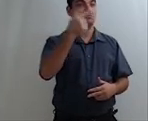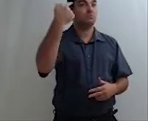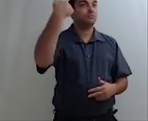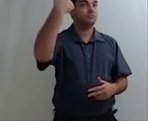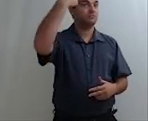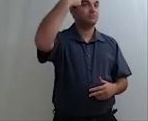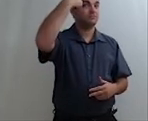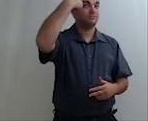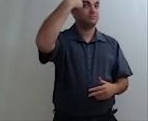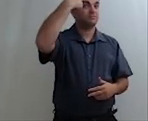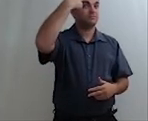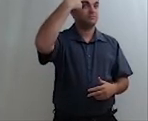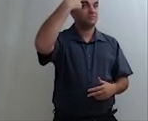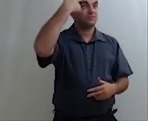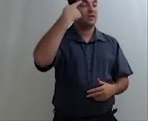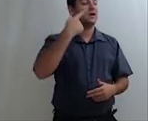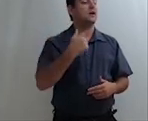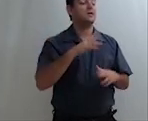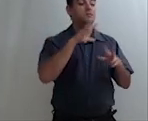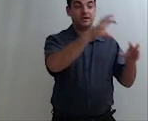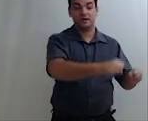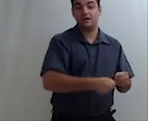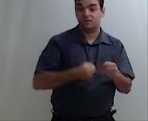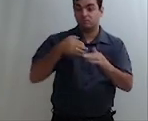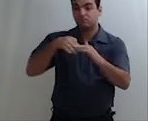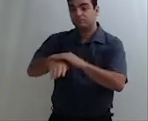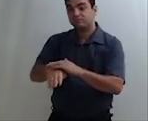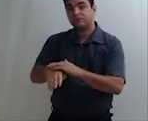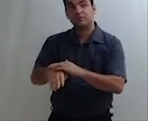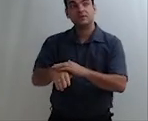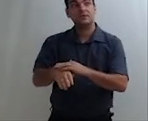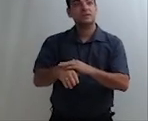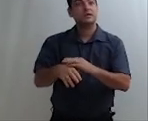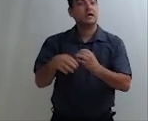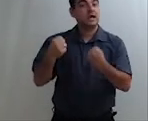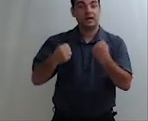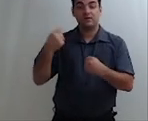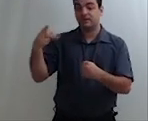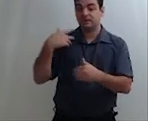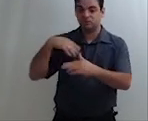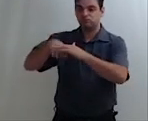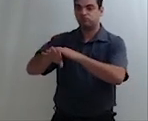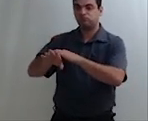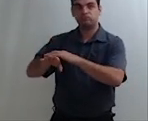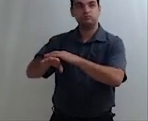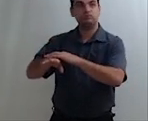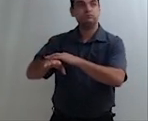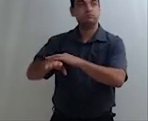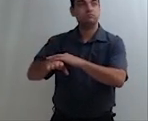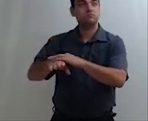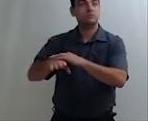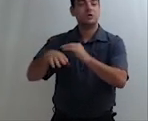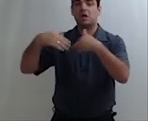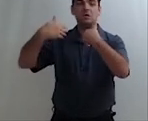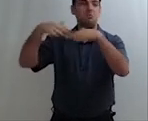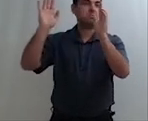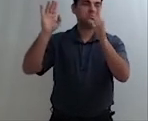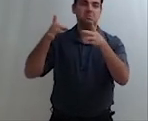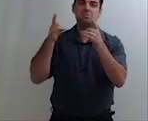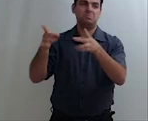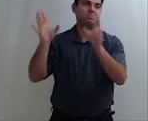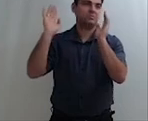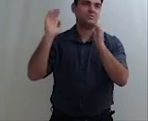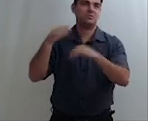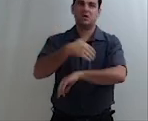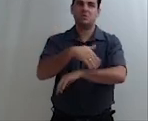foi seu corpo foi depositado no seu próprio carro e foi deixado numa rua de uma